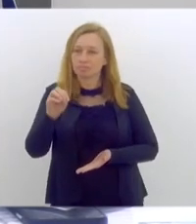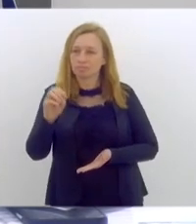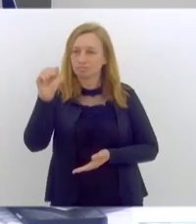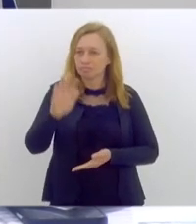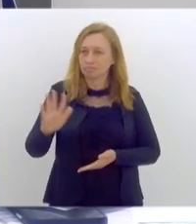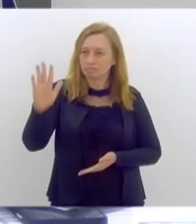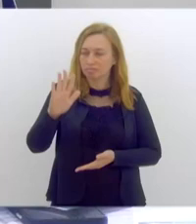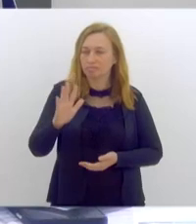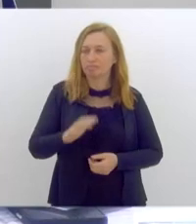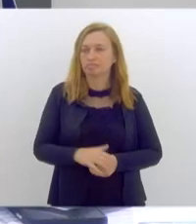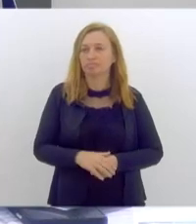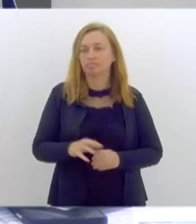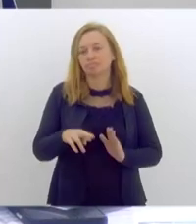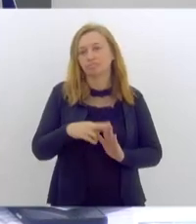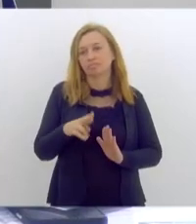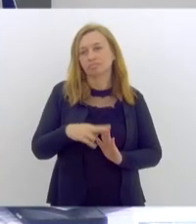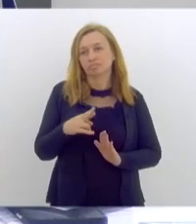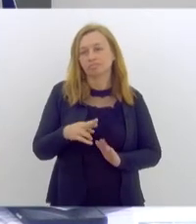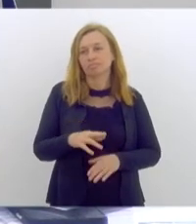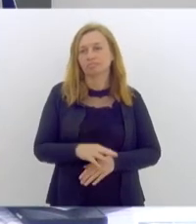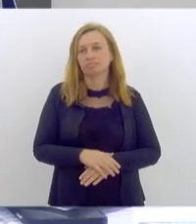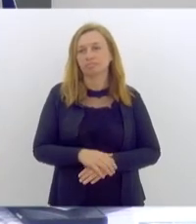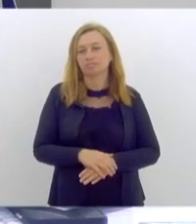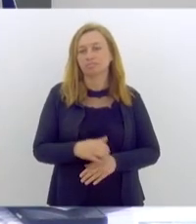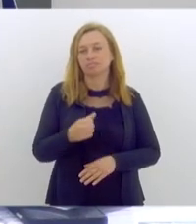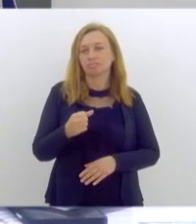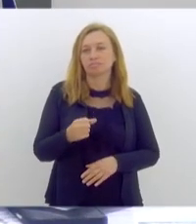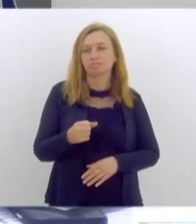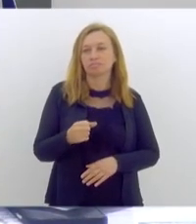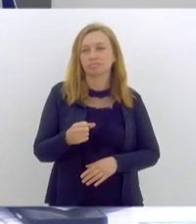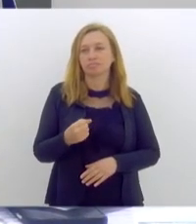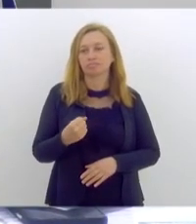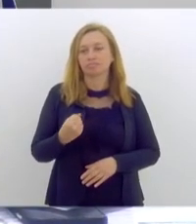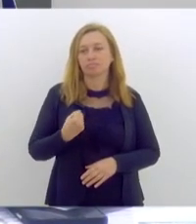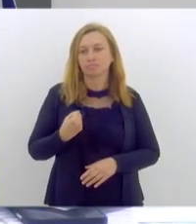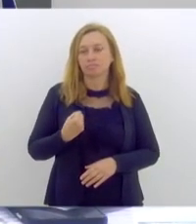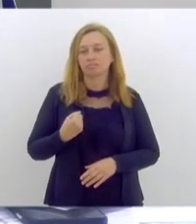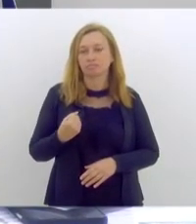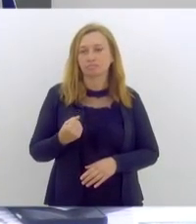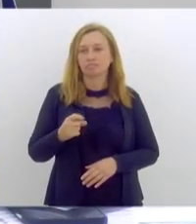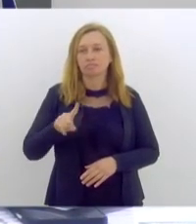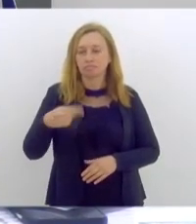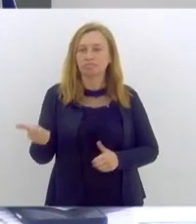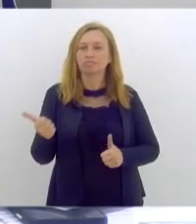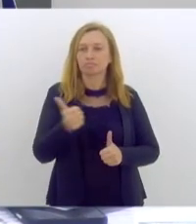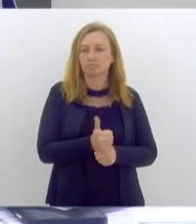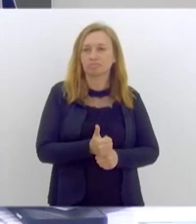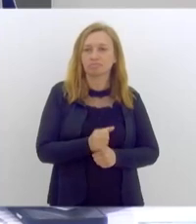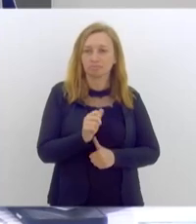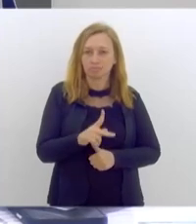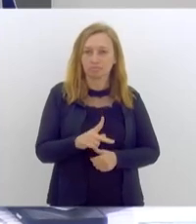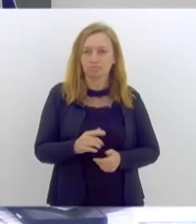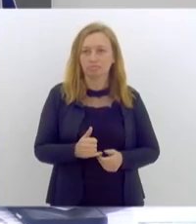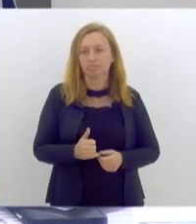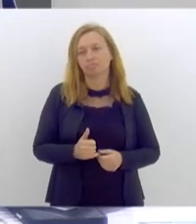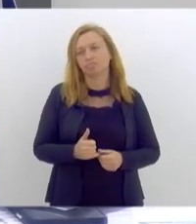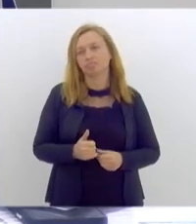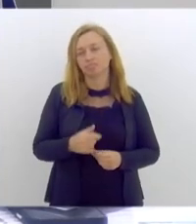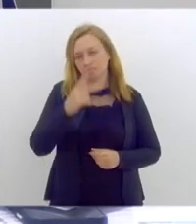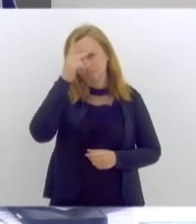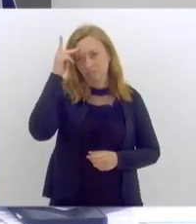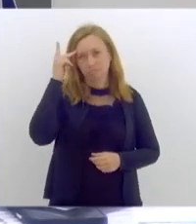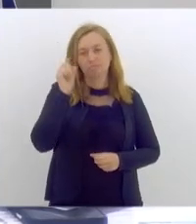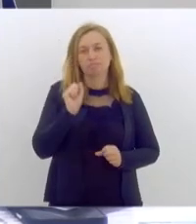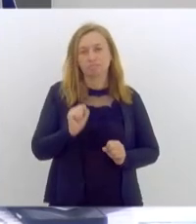consoante resolução Bacen número tal ou outro que vieram a substituir tá Para que as pessoas